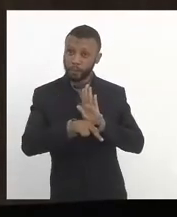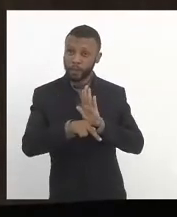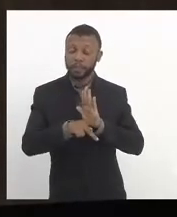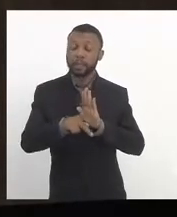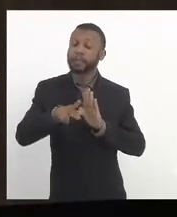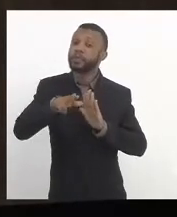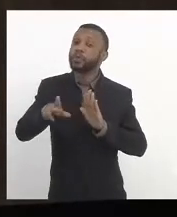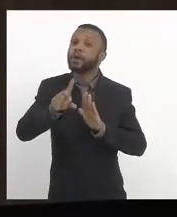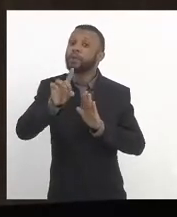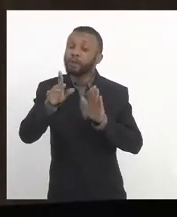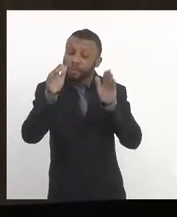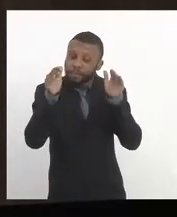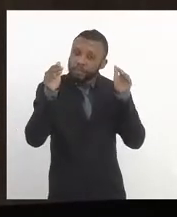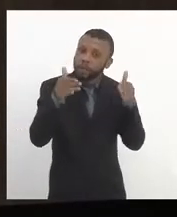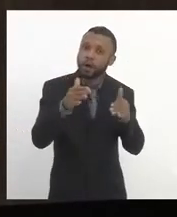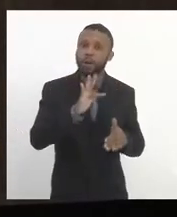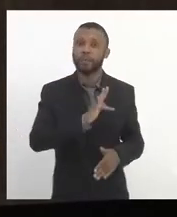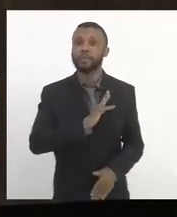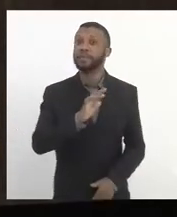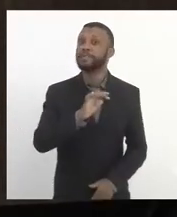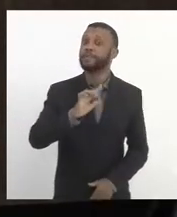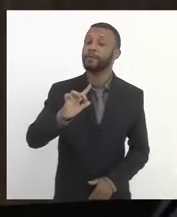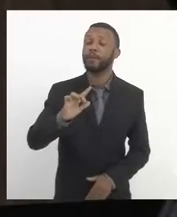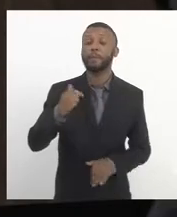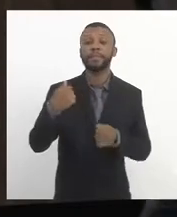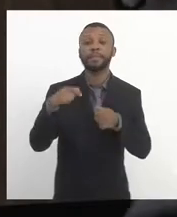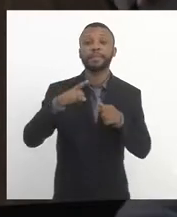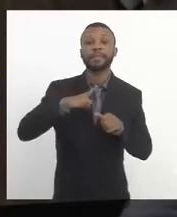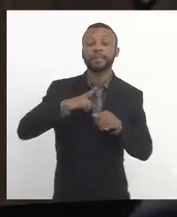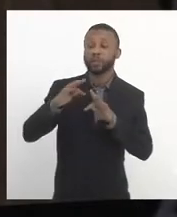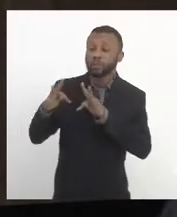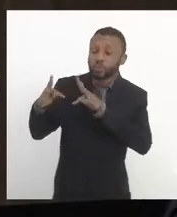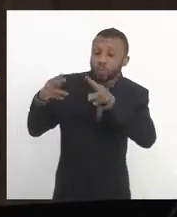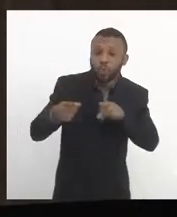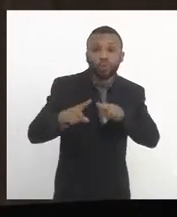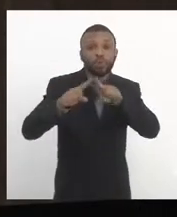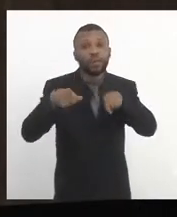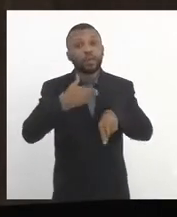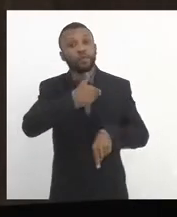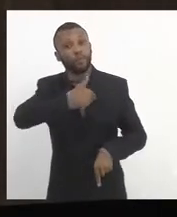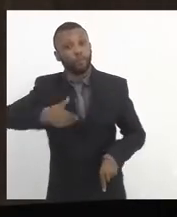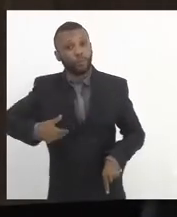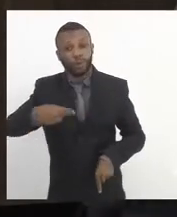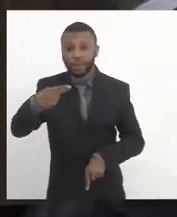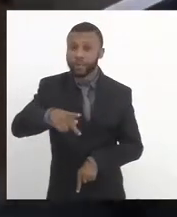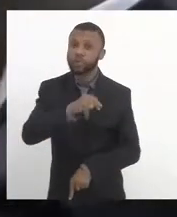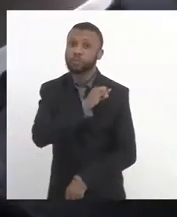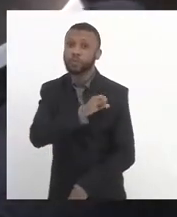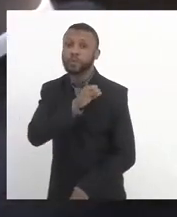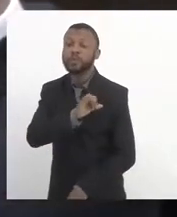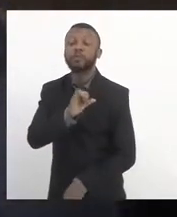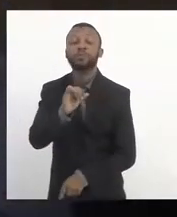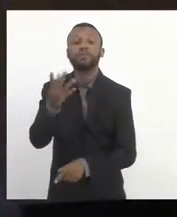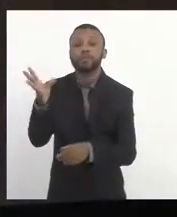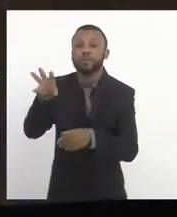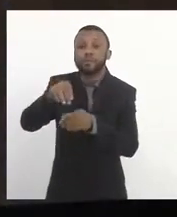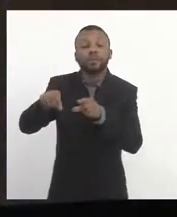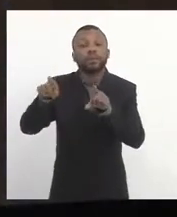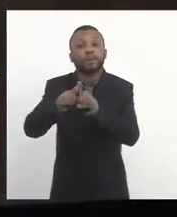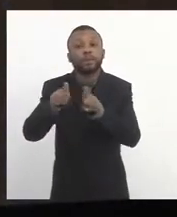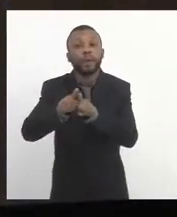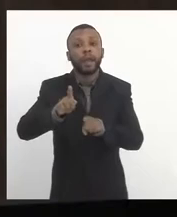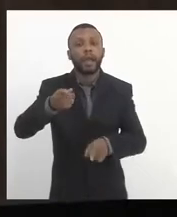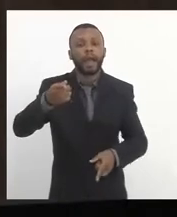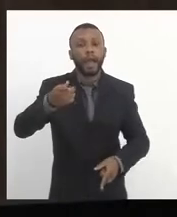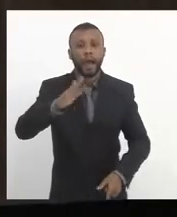Civil. Beneficia todos os servidores públicos estaduais, incluindo a Polícia Militar e o